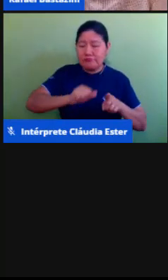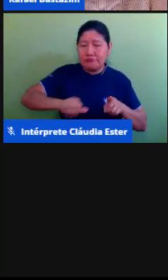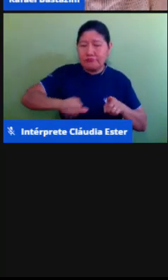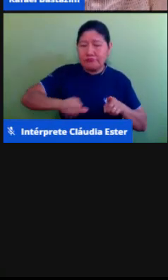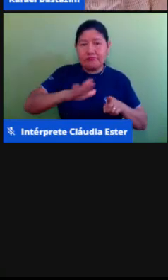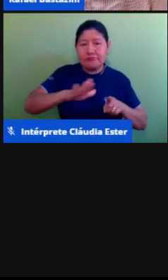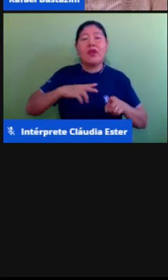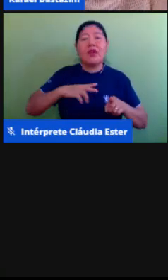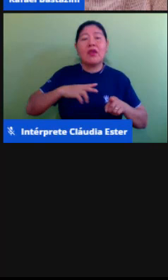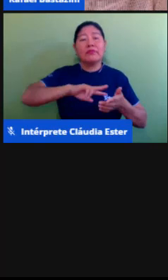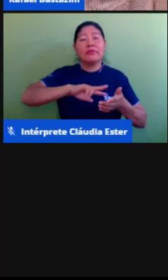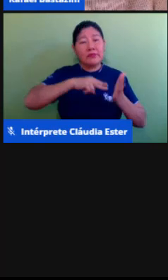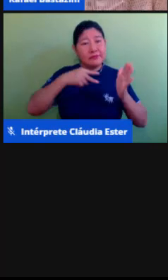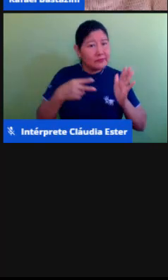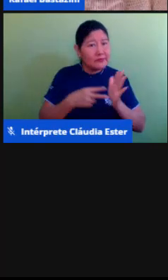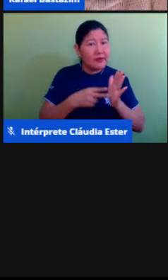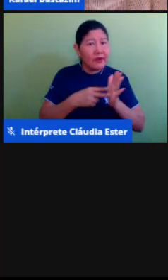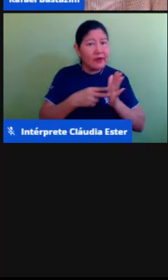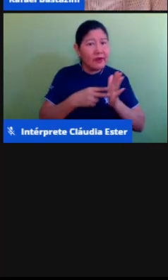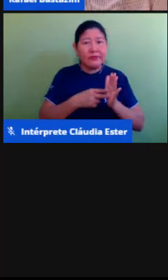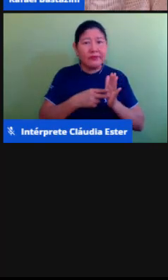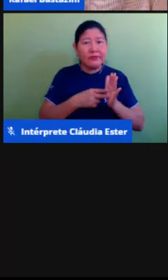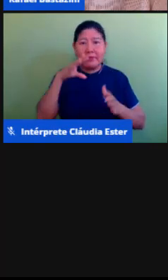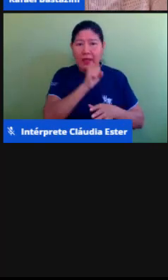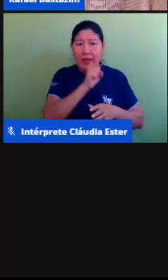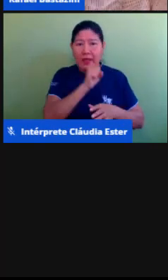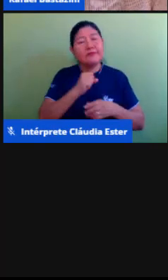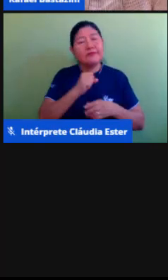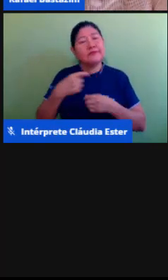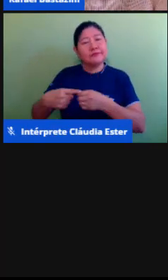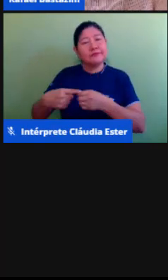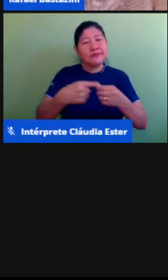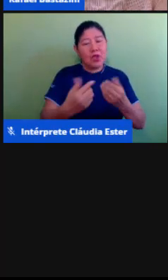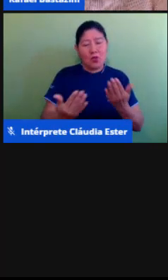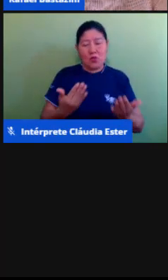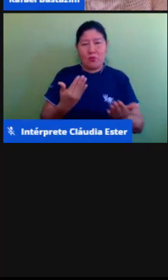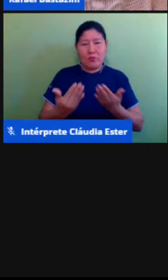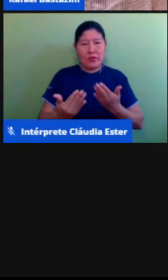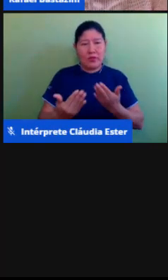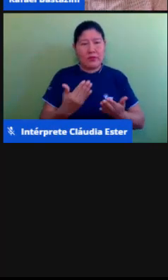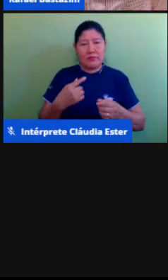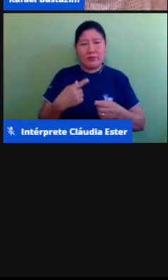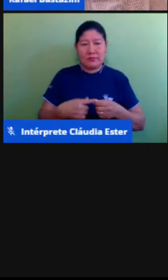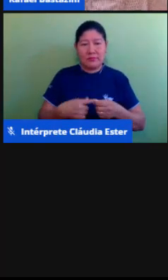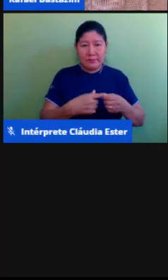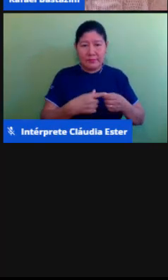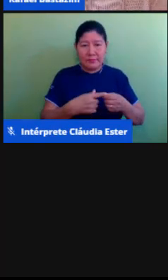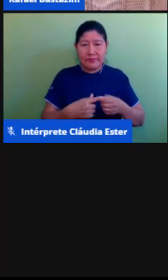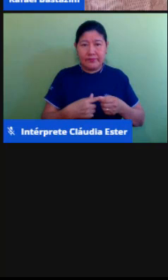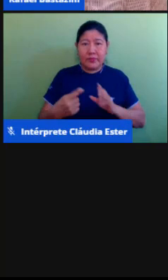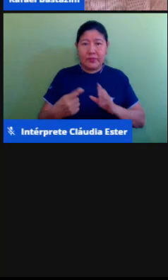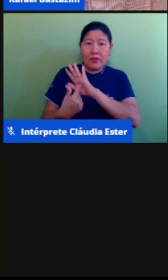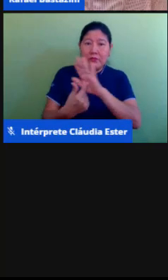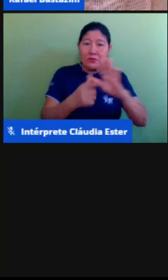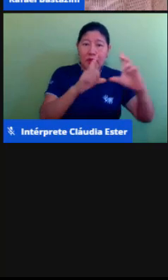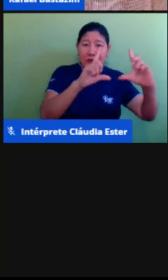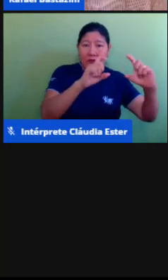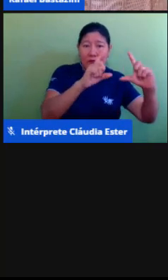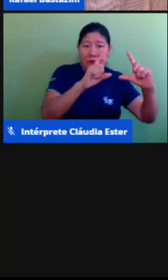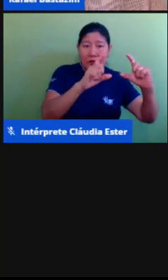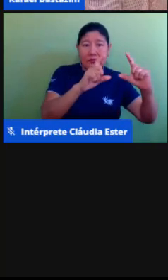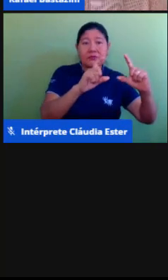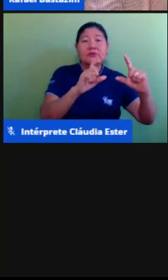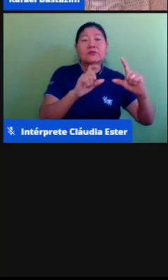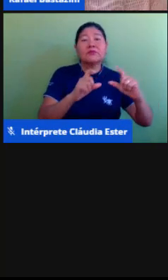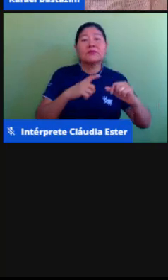mais significativa do que na cidade. Para esse exemplo, eu trouxe alguns registros da obra de Itaipu. Por sua